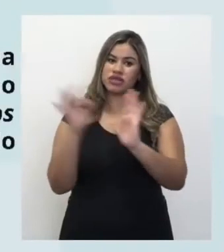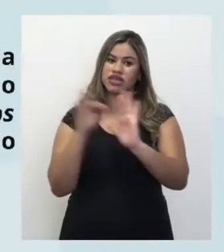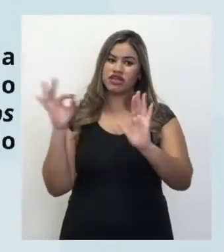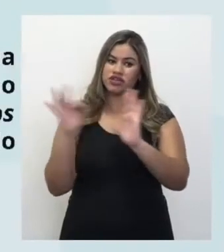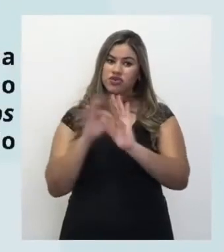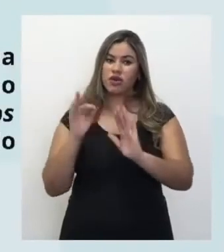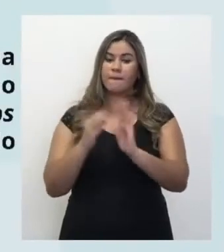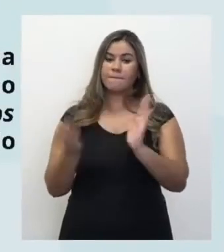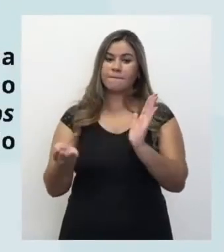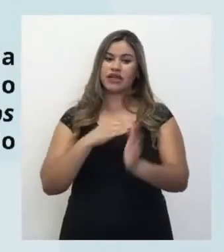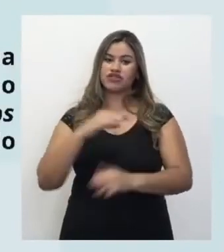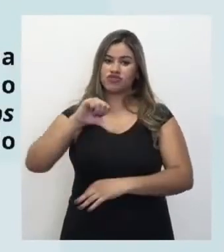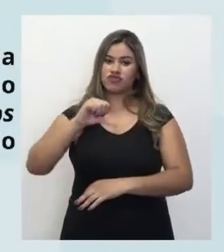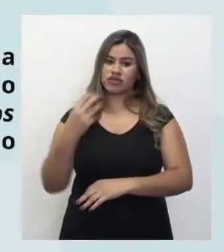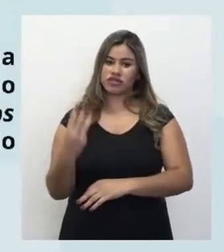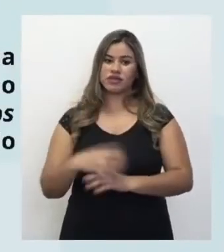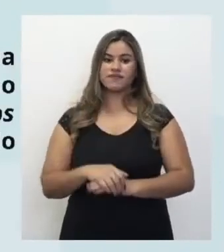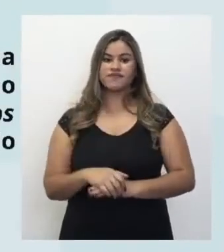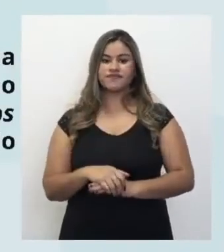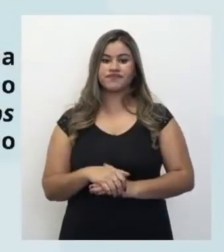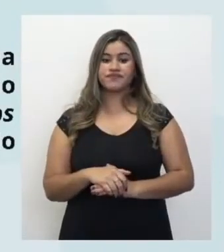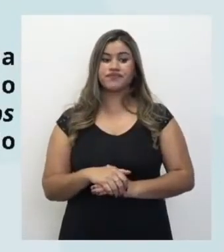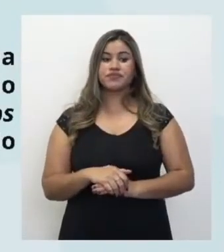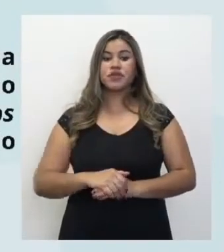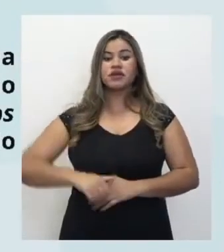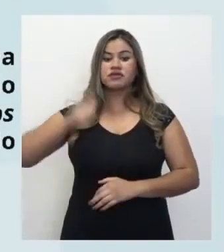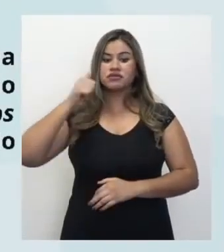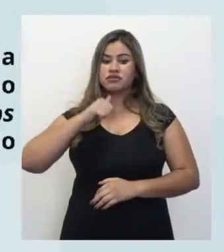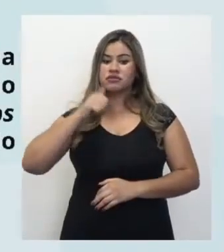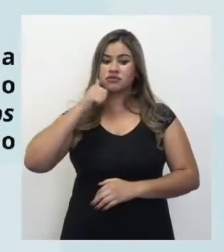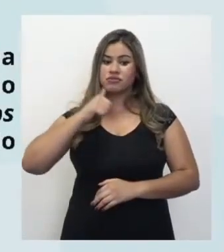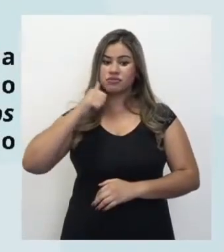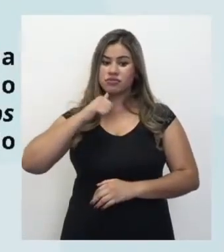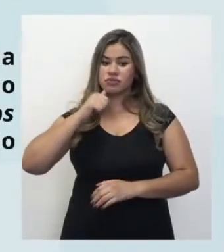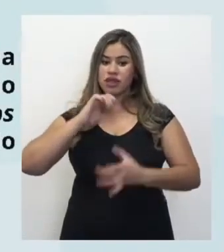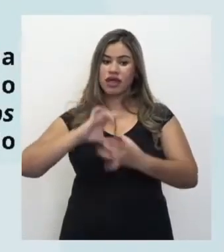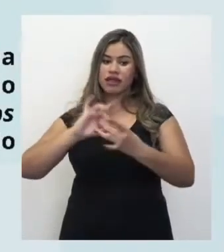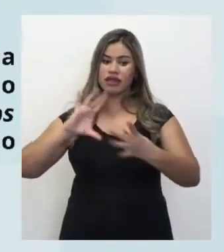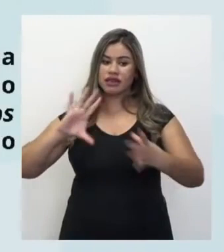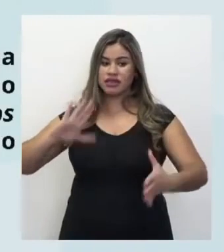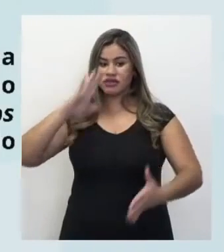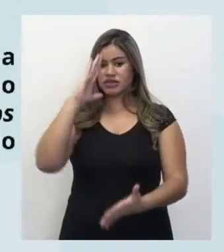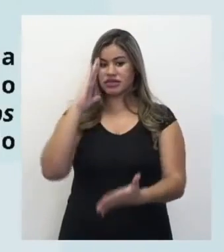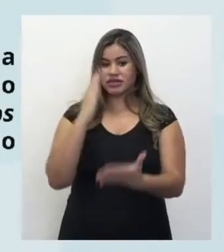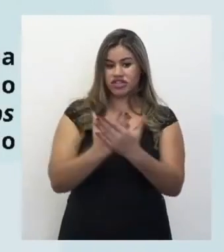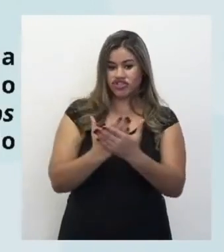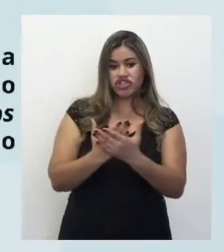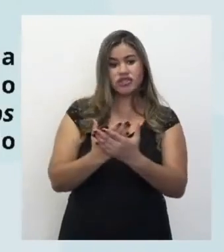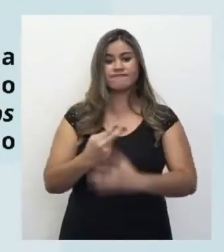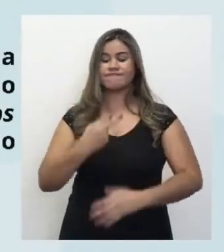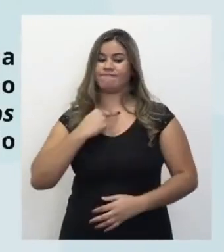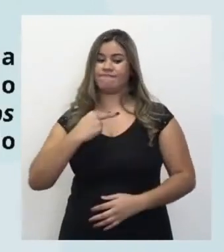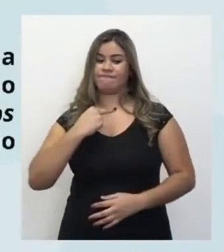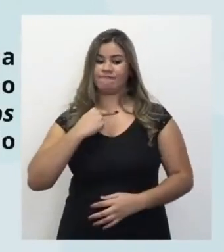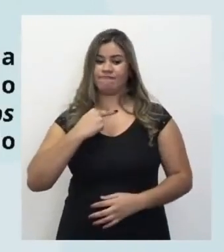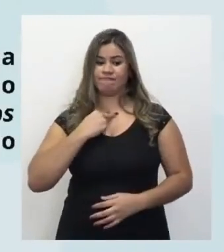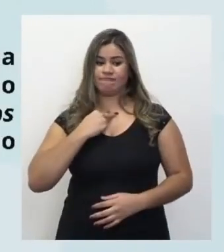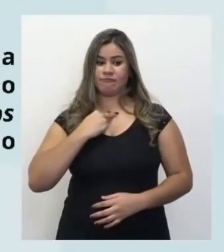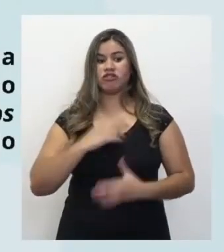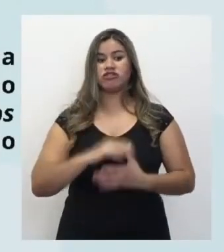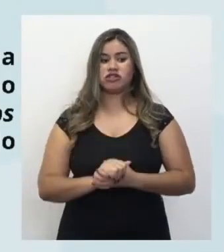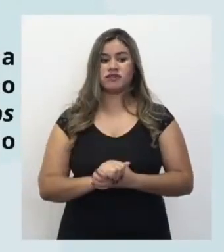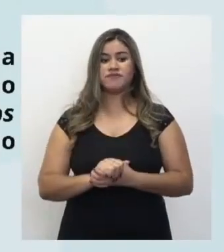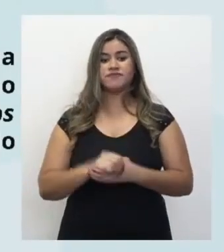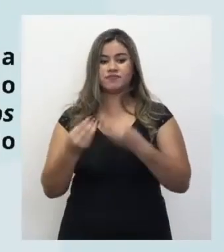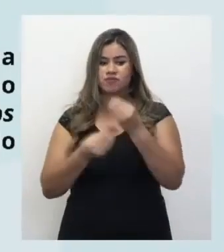93. É inviolável a liberdade feminina de consciência e de crença. sendo assegurado o livre exercício dos